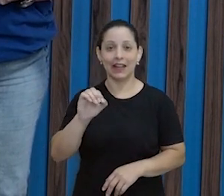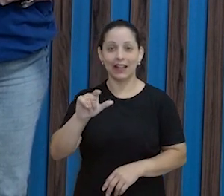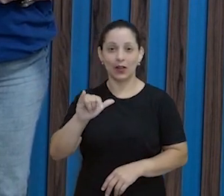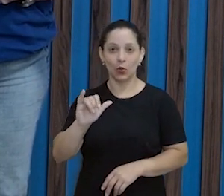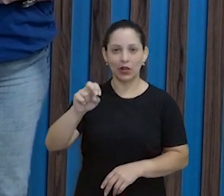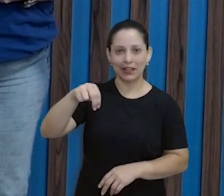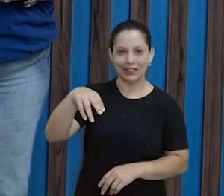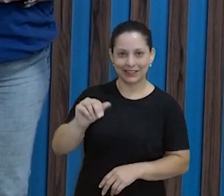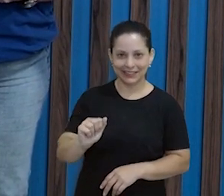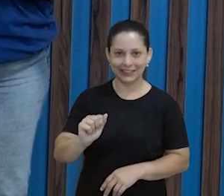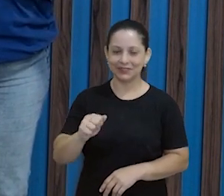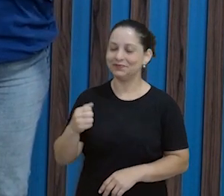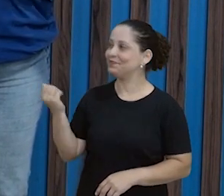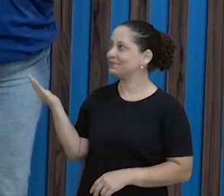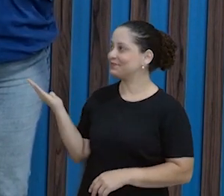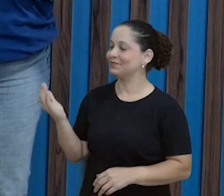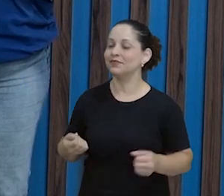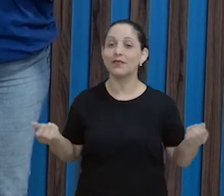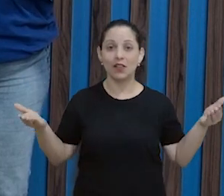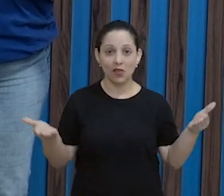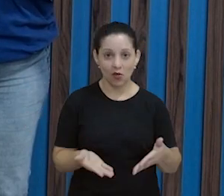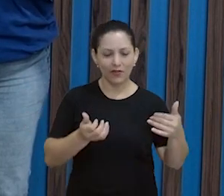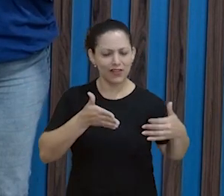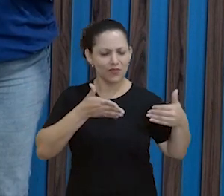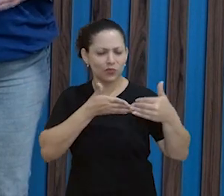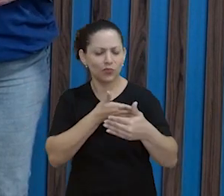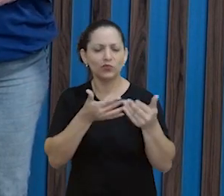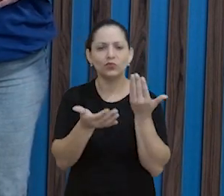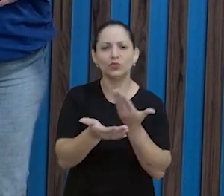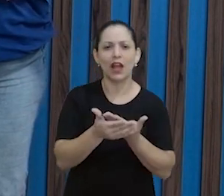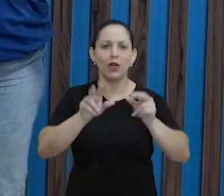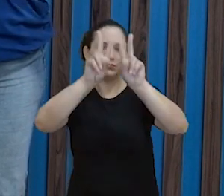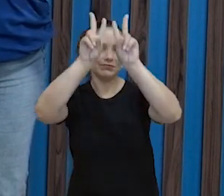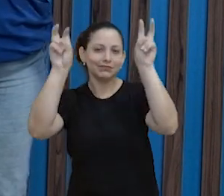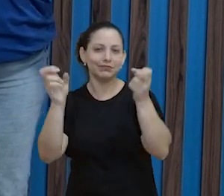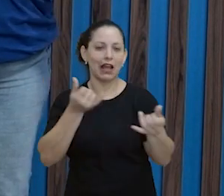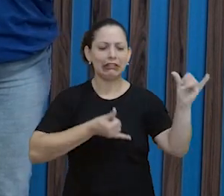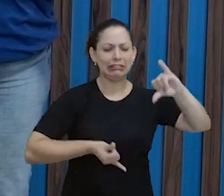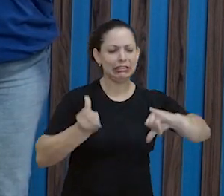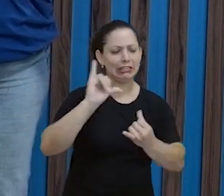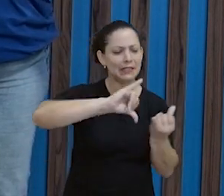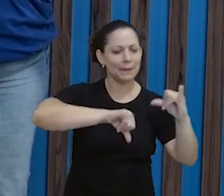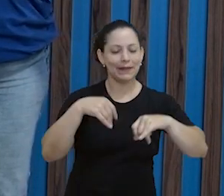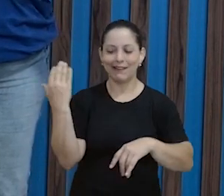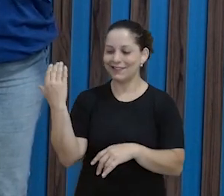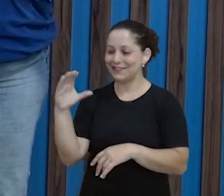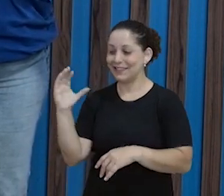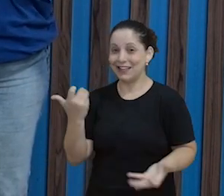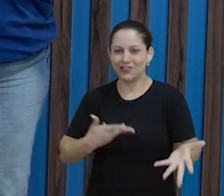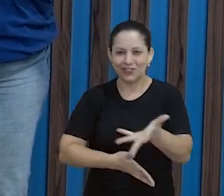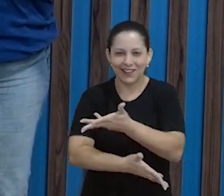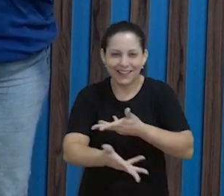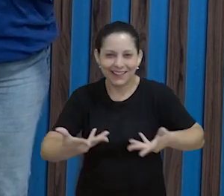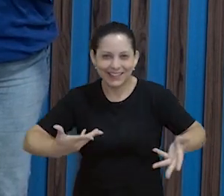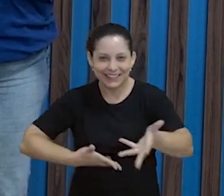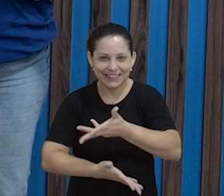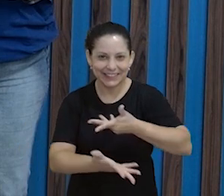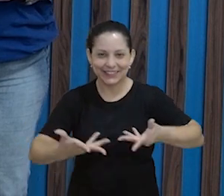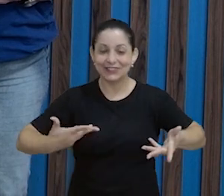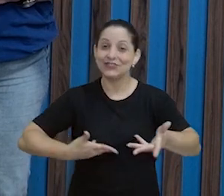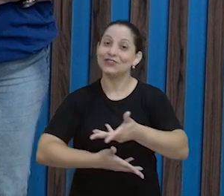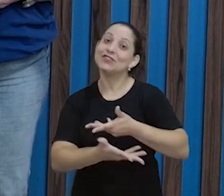e hoje a gente vai continuar nessa temática envolvendo química, ciências, né? Tudo misturado, tudo